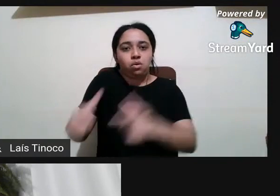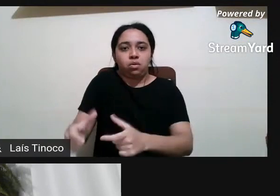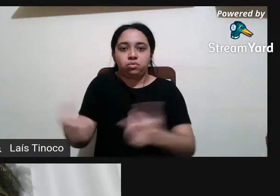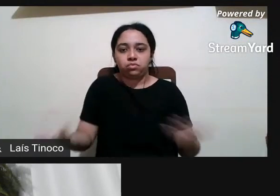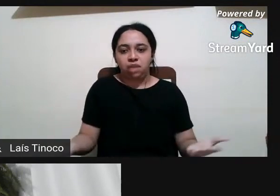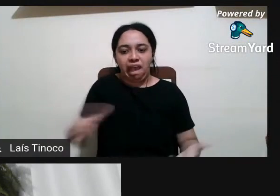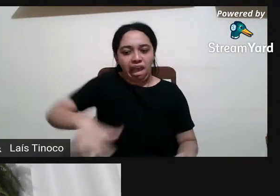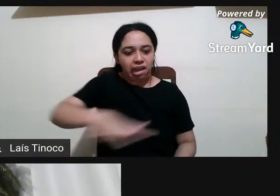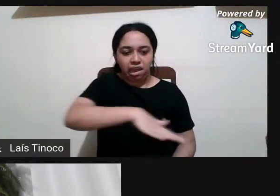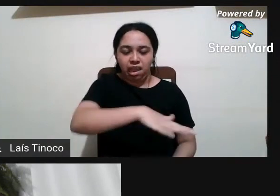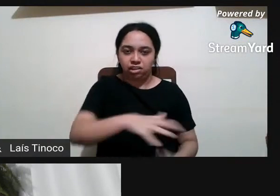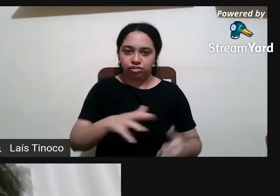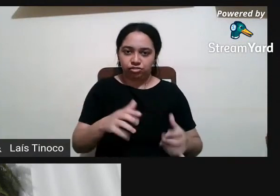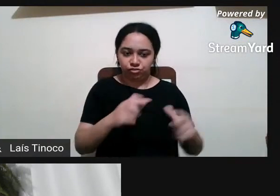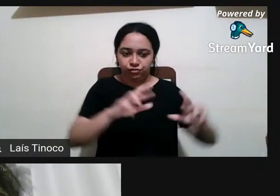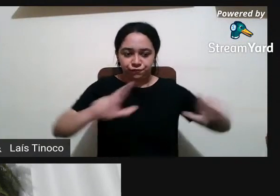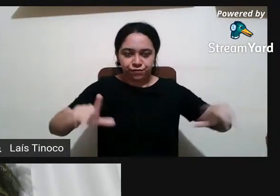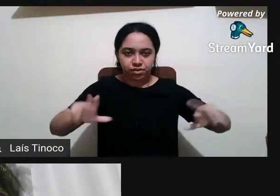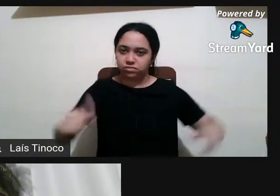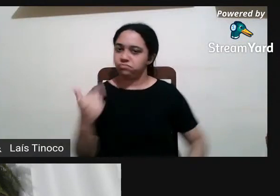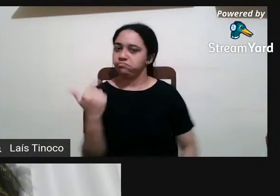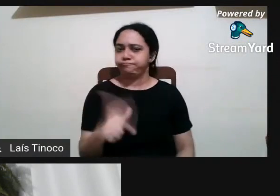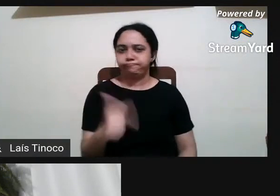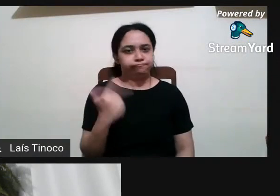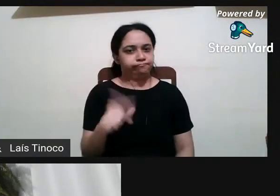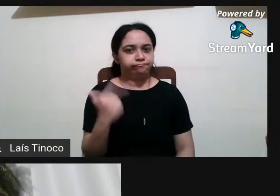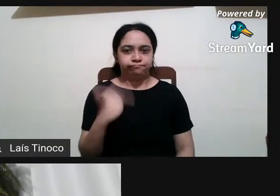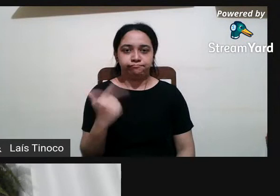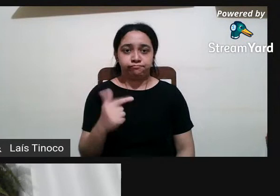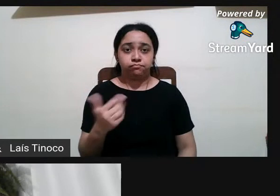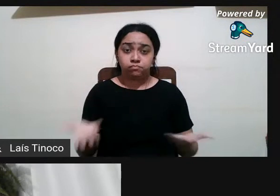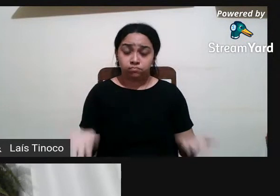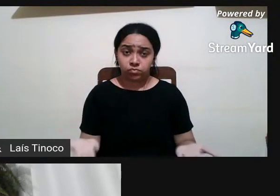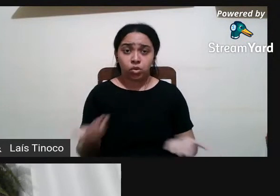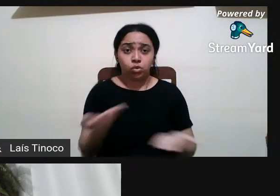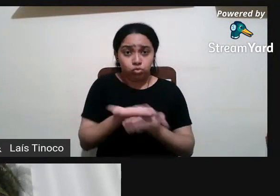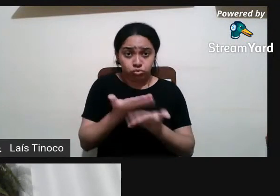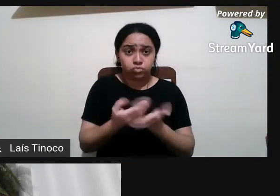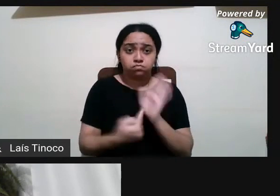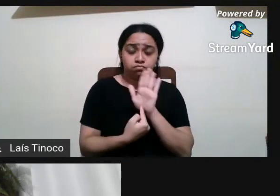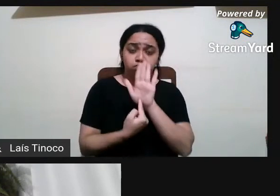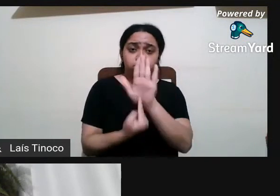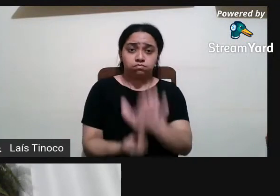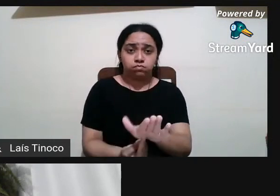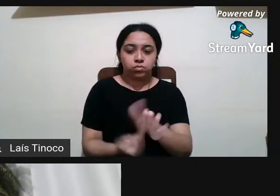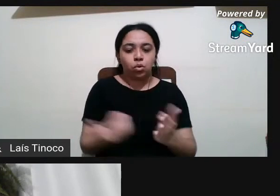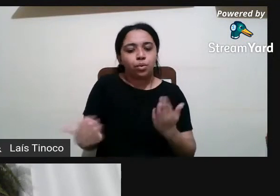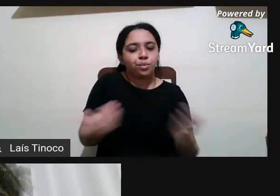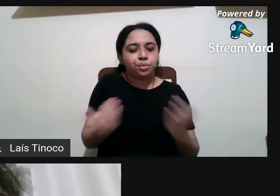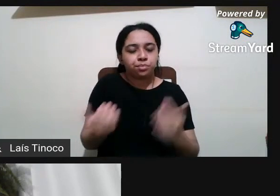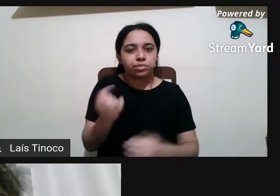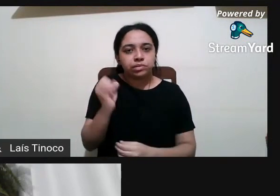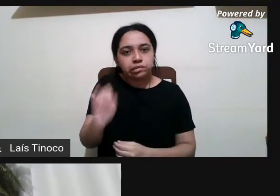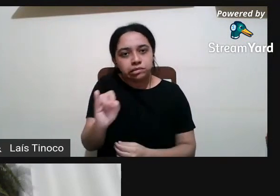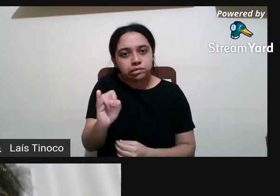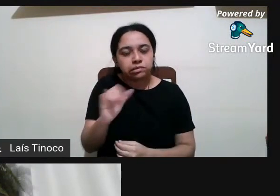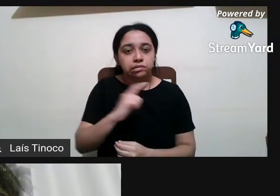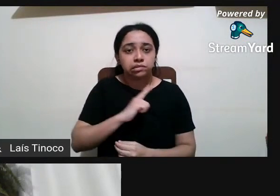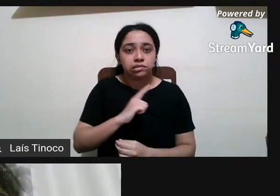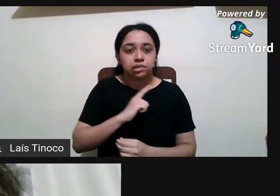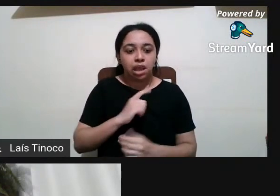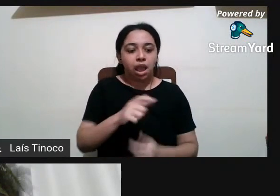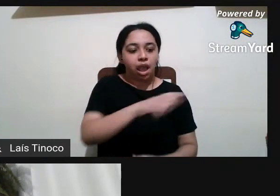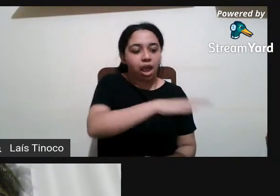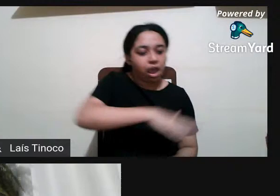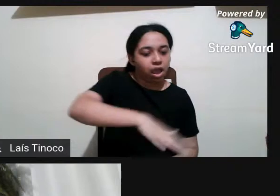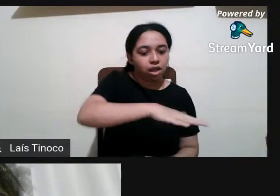áreas. Então, nós não conseguiríamos, por exemplo, nesse nosso estudo que eu demonstrei, comparar se existia diferença entre áreas, porque nós